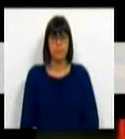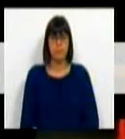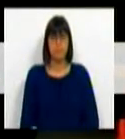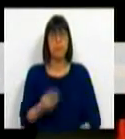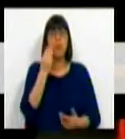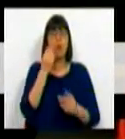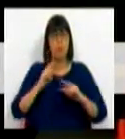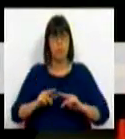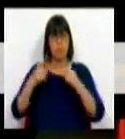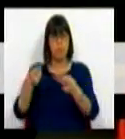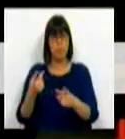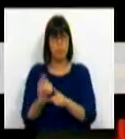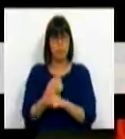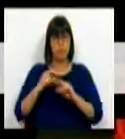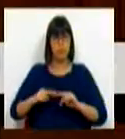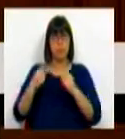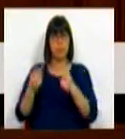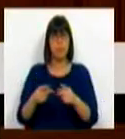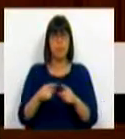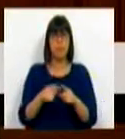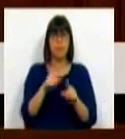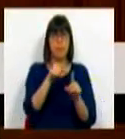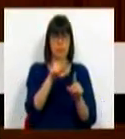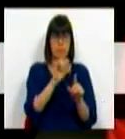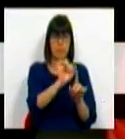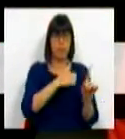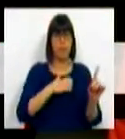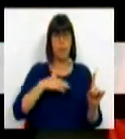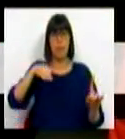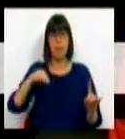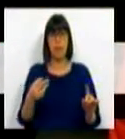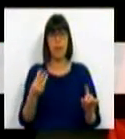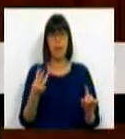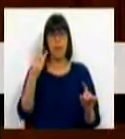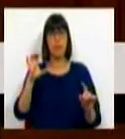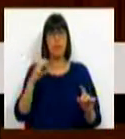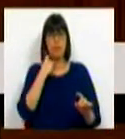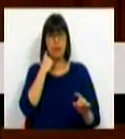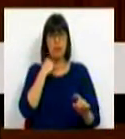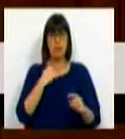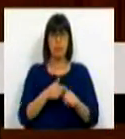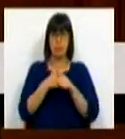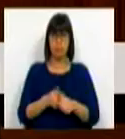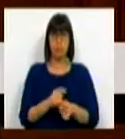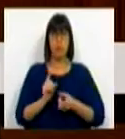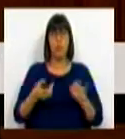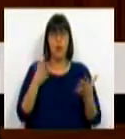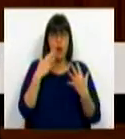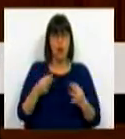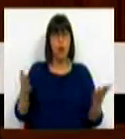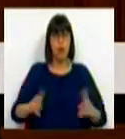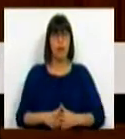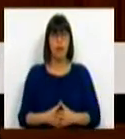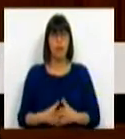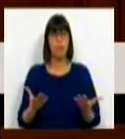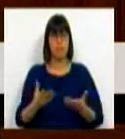Como decorreu a passagem de pastas entre a Ernst e a PwC? De acordo com aquilo que é normal,